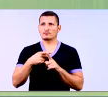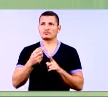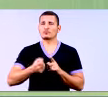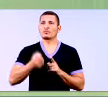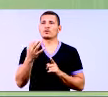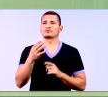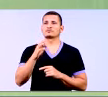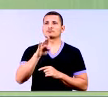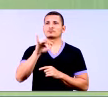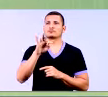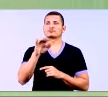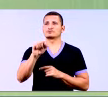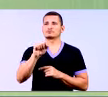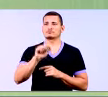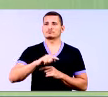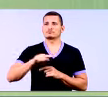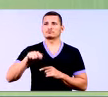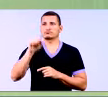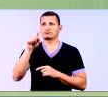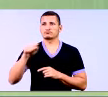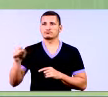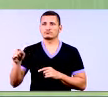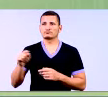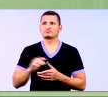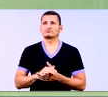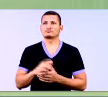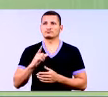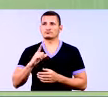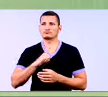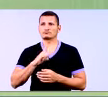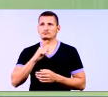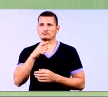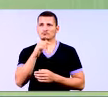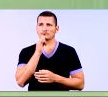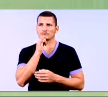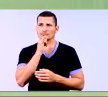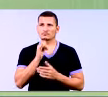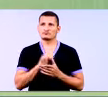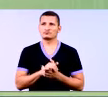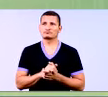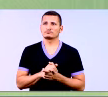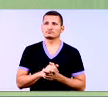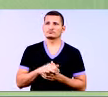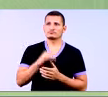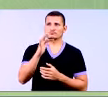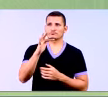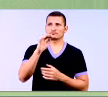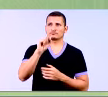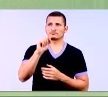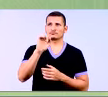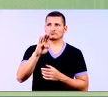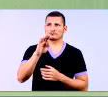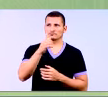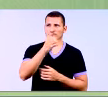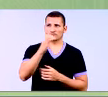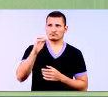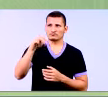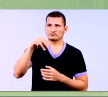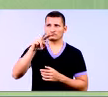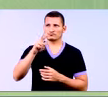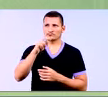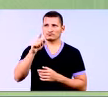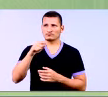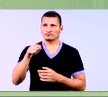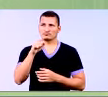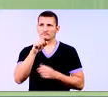transferência. Então aqui, eu tenho, para esse exemplo aqui, a gente colocou um FSB de 100 MHz, ok? Ele